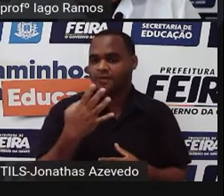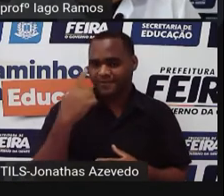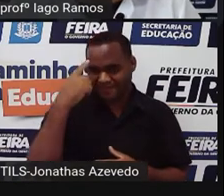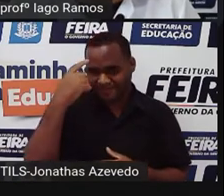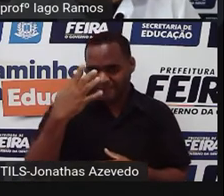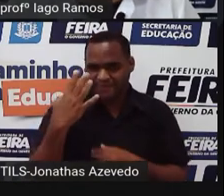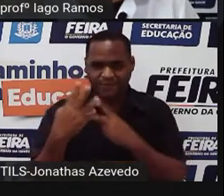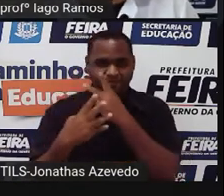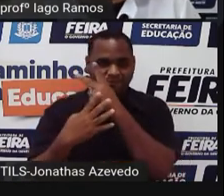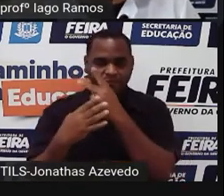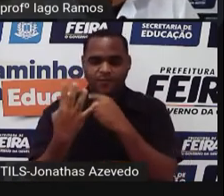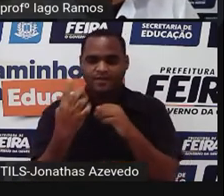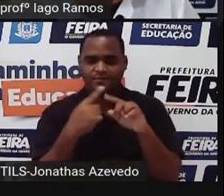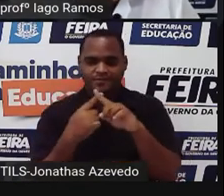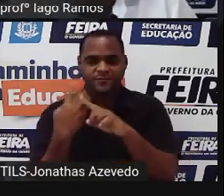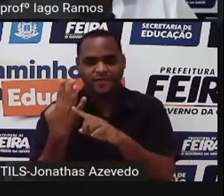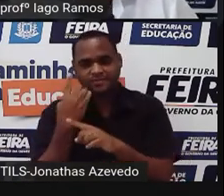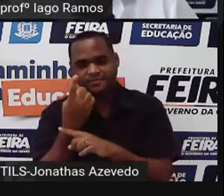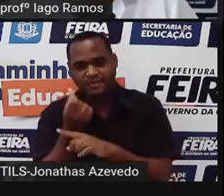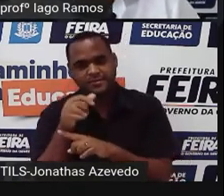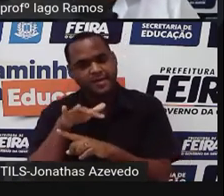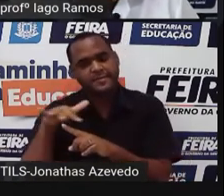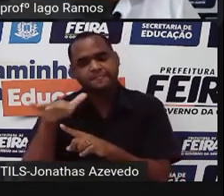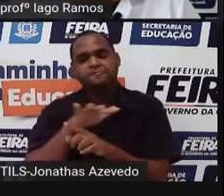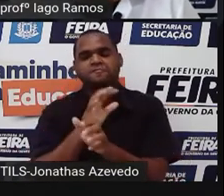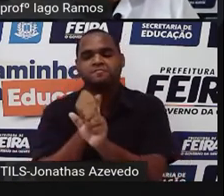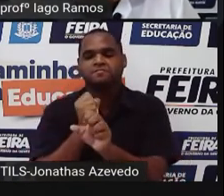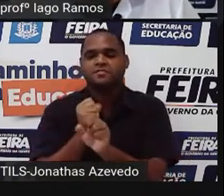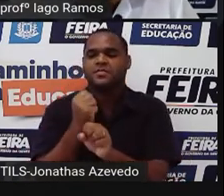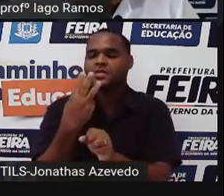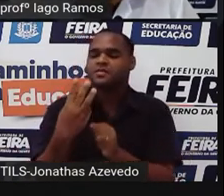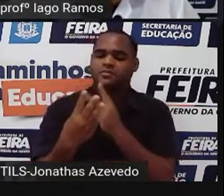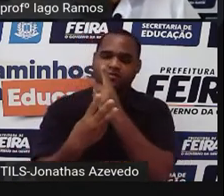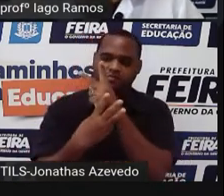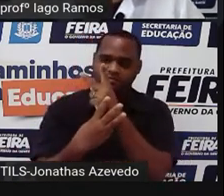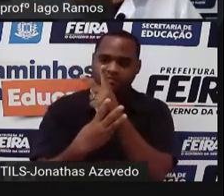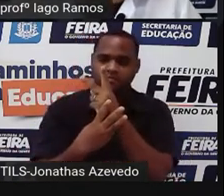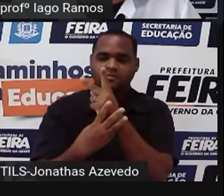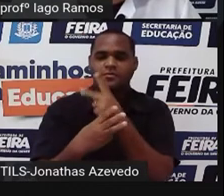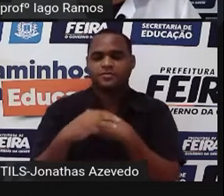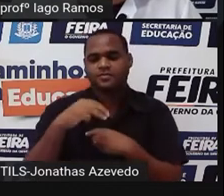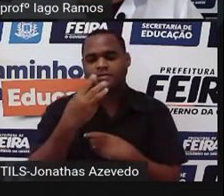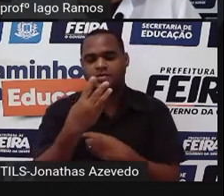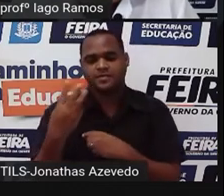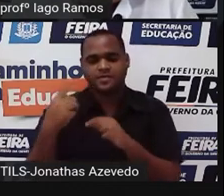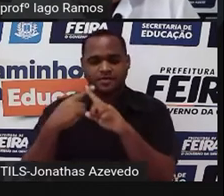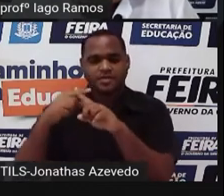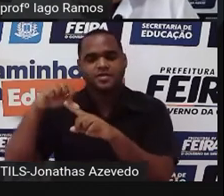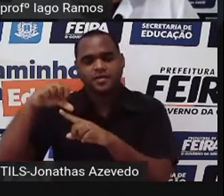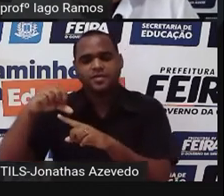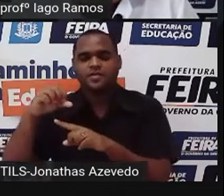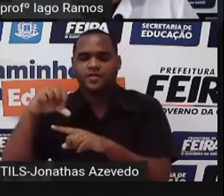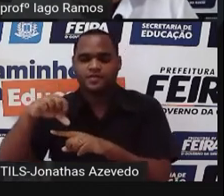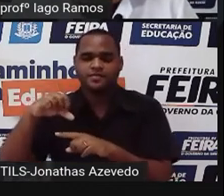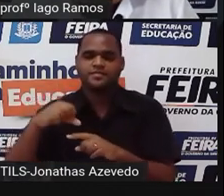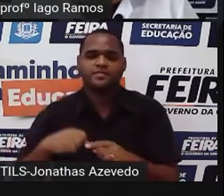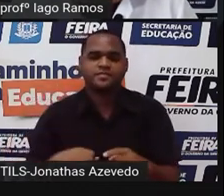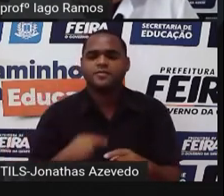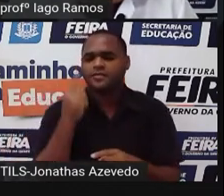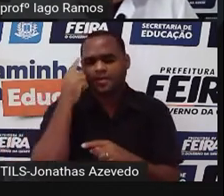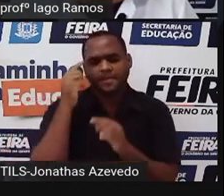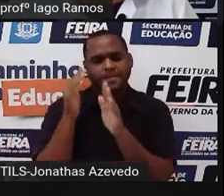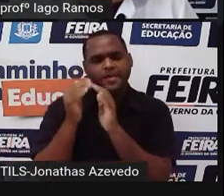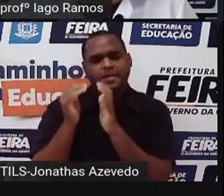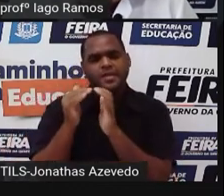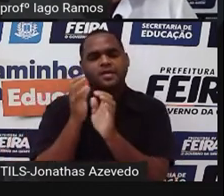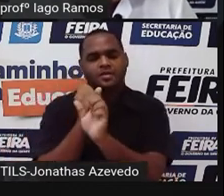4 é 16, o quadrado de área é 16. 3 elevado a 2, 3 vezes 3, que dá 9. E aí eu pedi para você